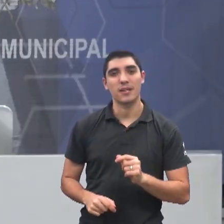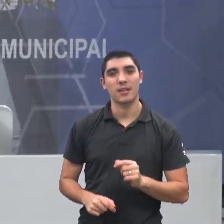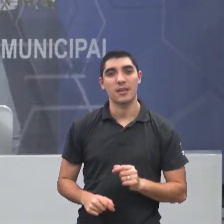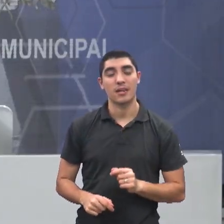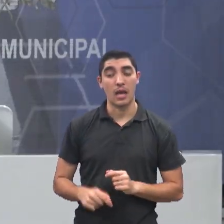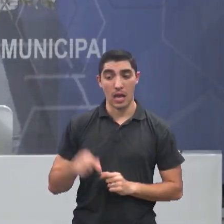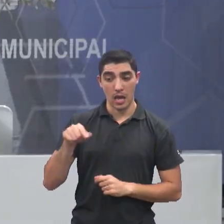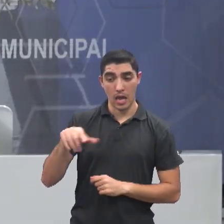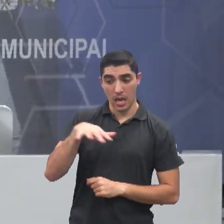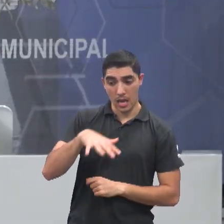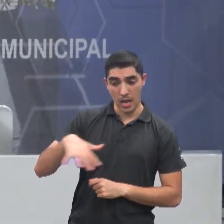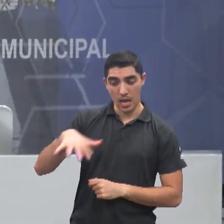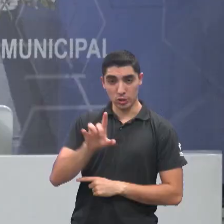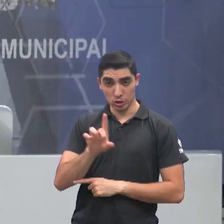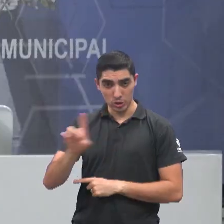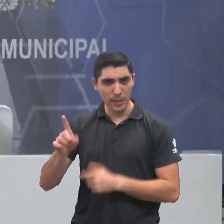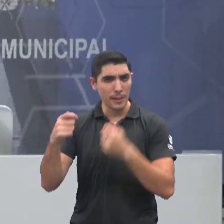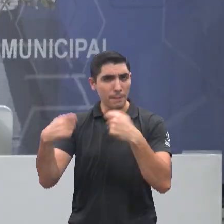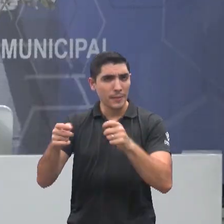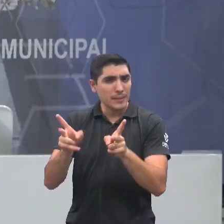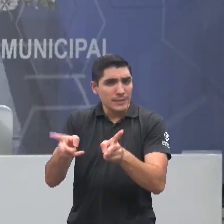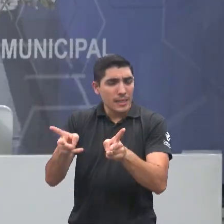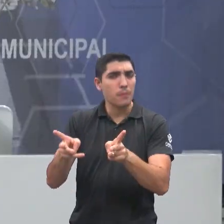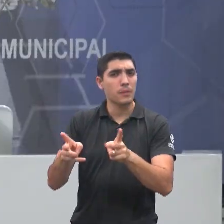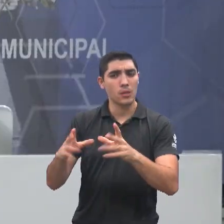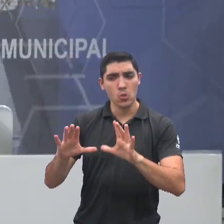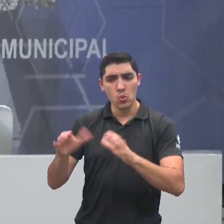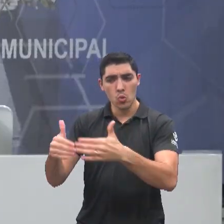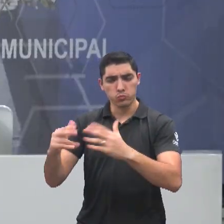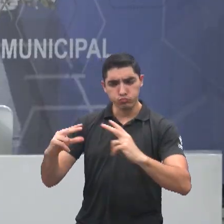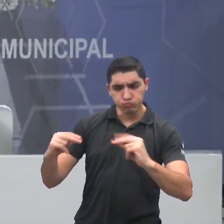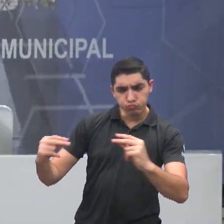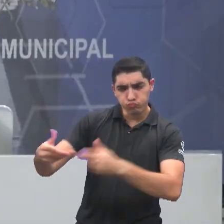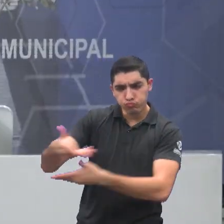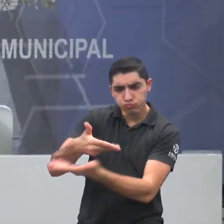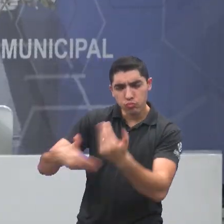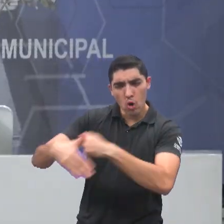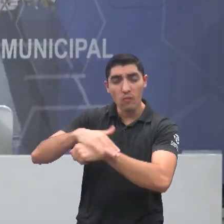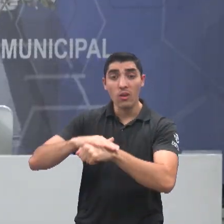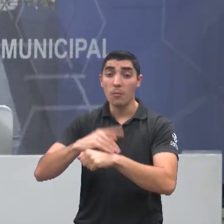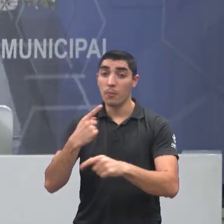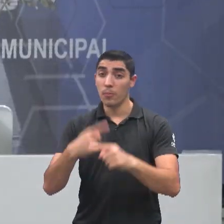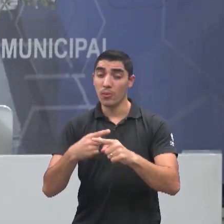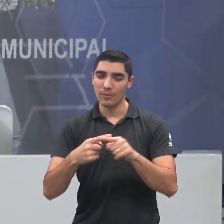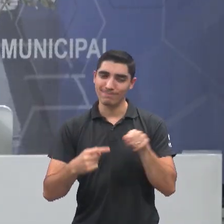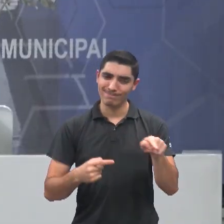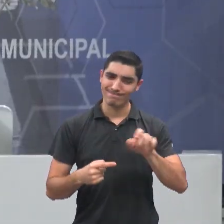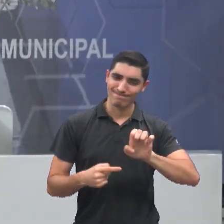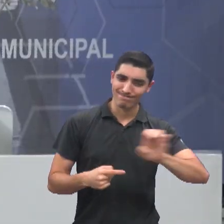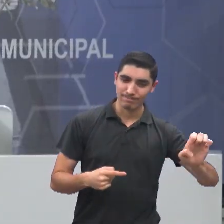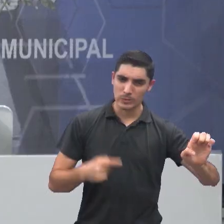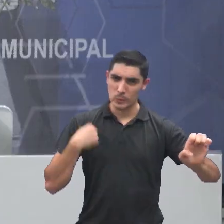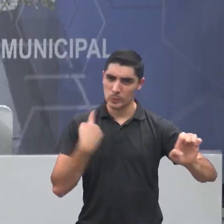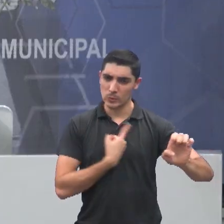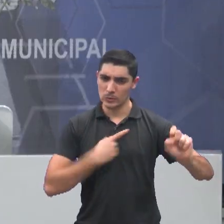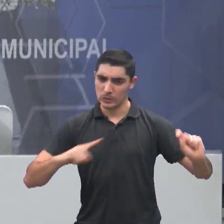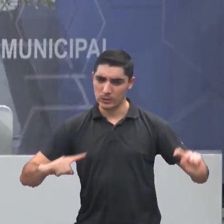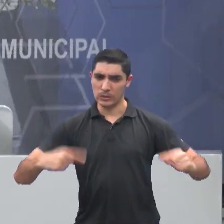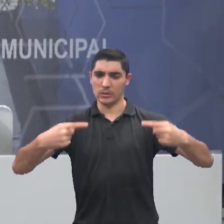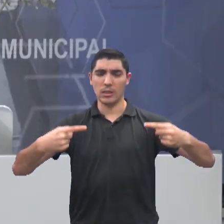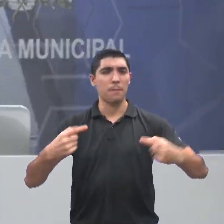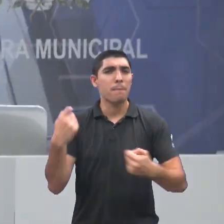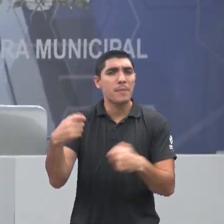direita precisa conversar mais, que nós temos um inimigo em comum e que nós temos que parar de atacar a